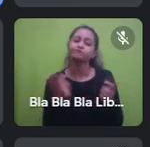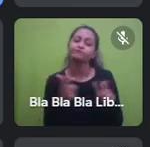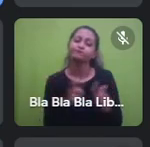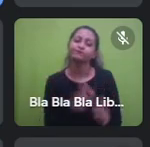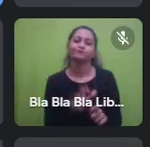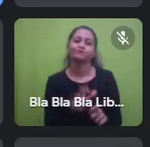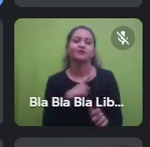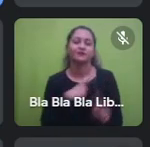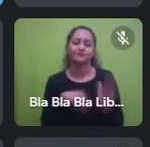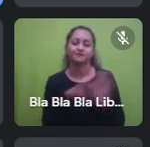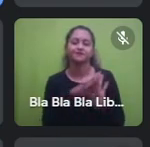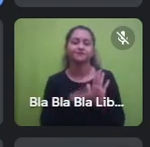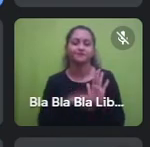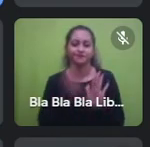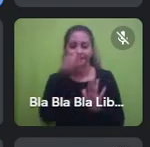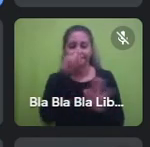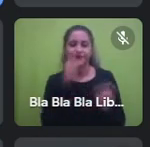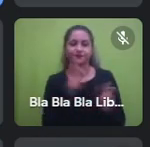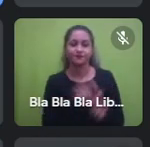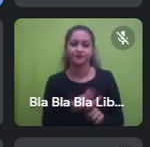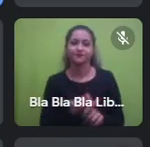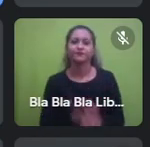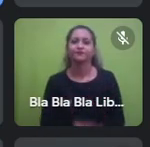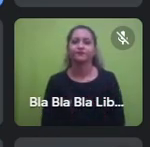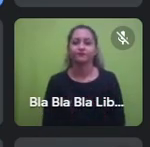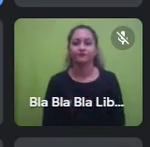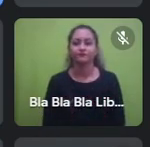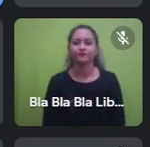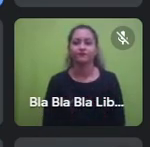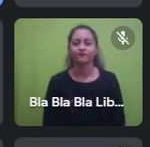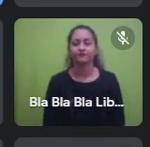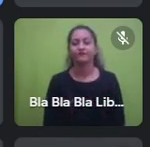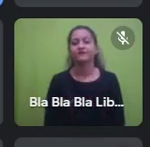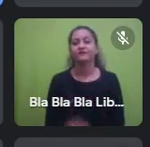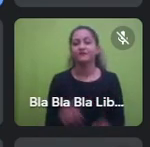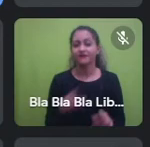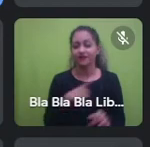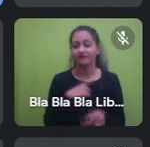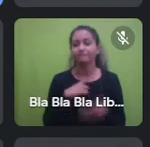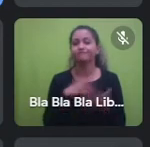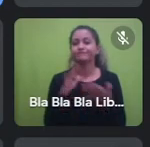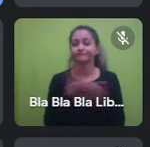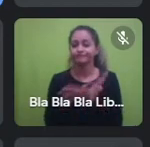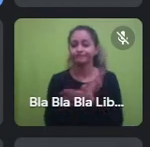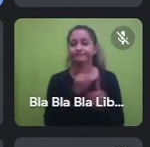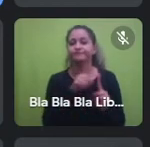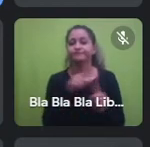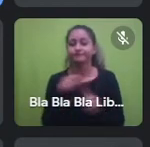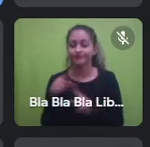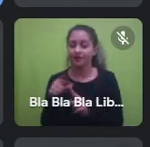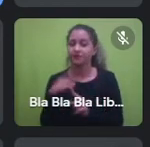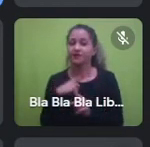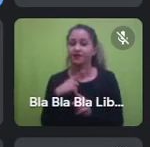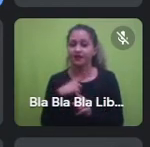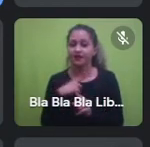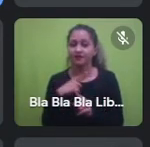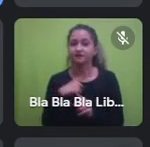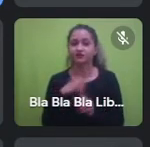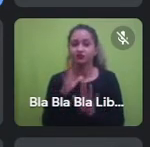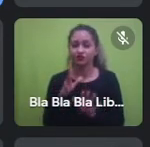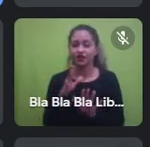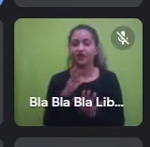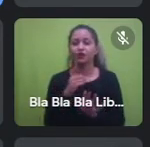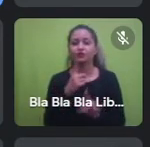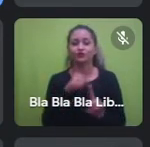na lista de ameaçados. Né? Potamotrigon também está na lista de ameaçados. Nós coletamos Potamotrigon lá no mapa